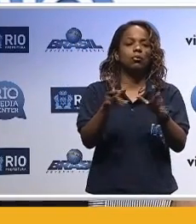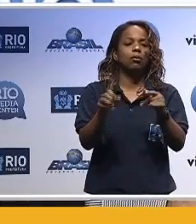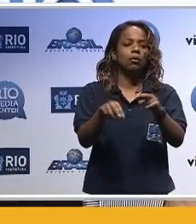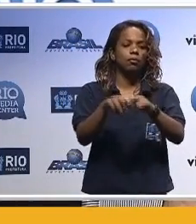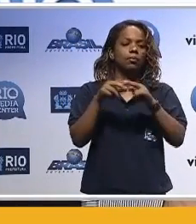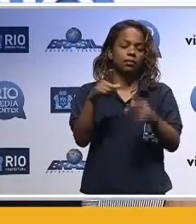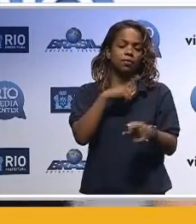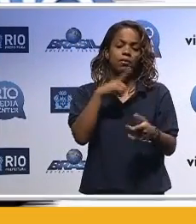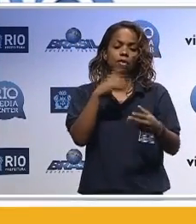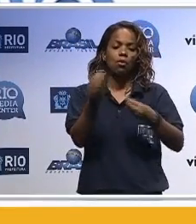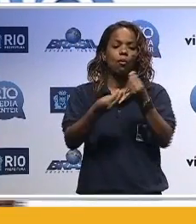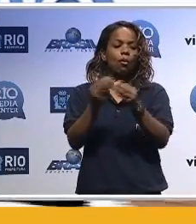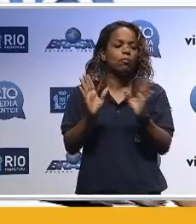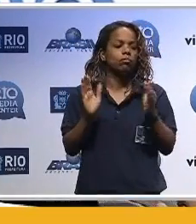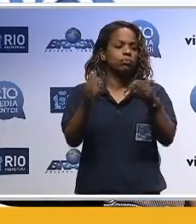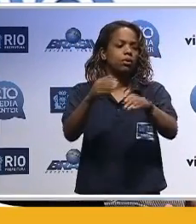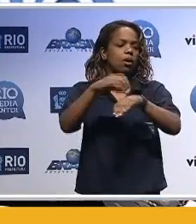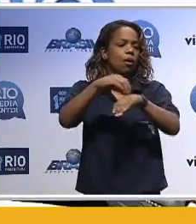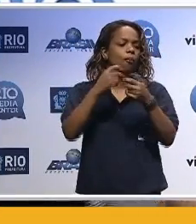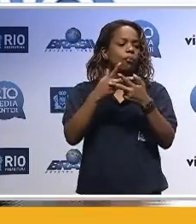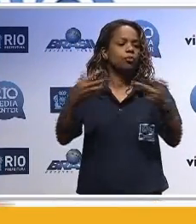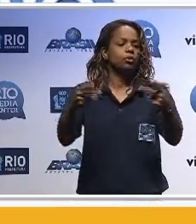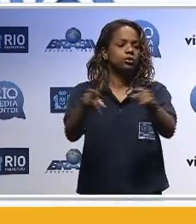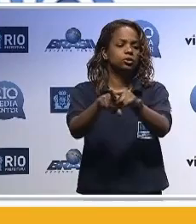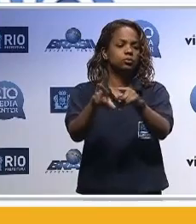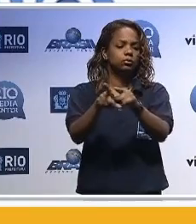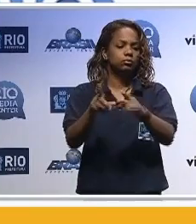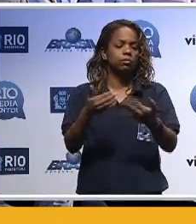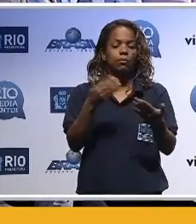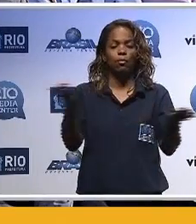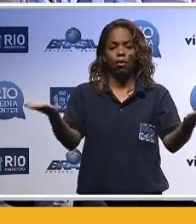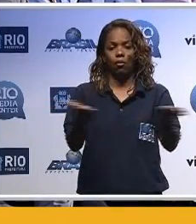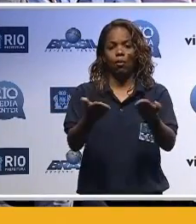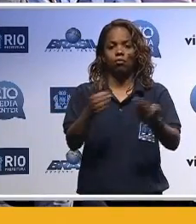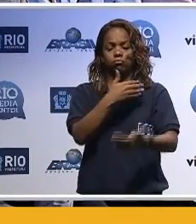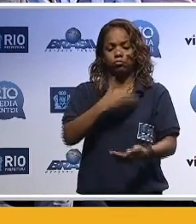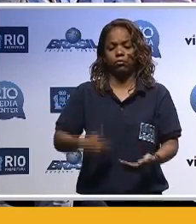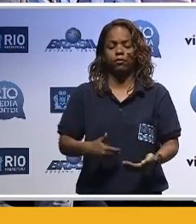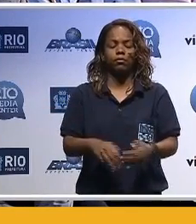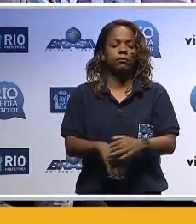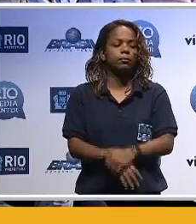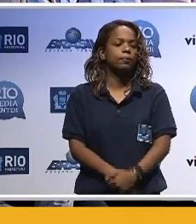da nova posição do turismo dentro do governo atual.